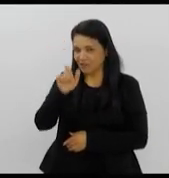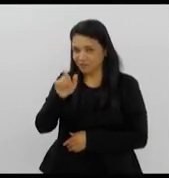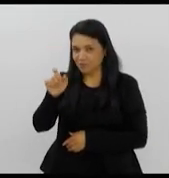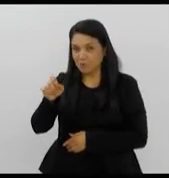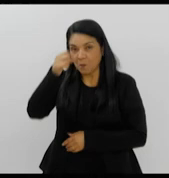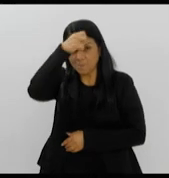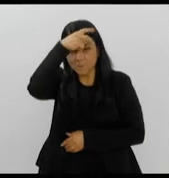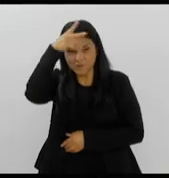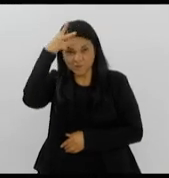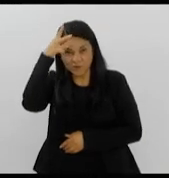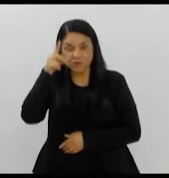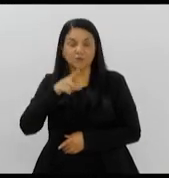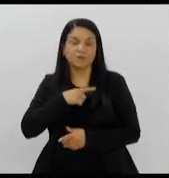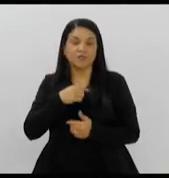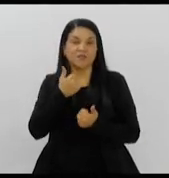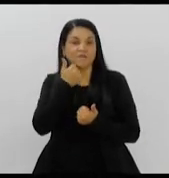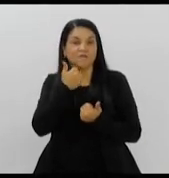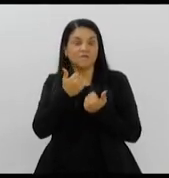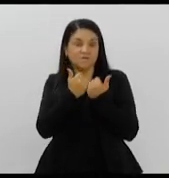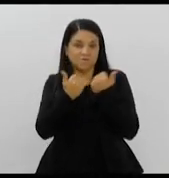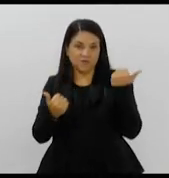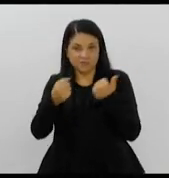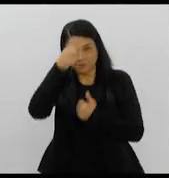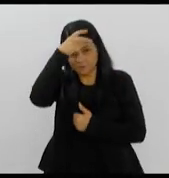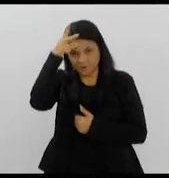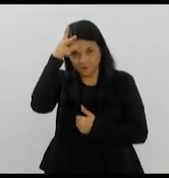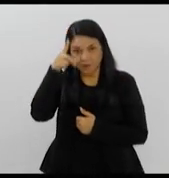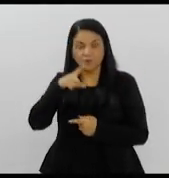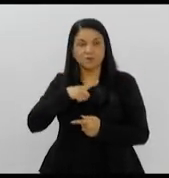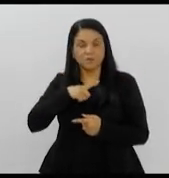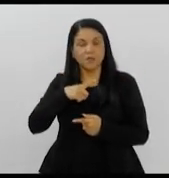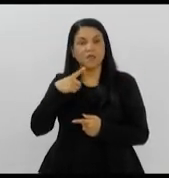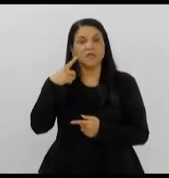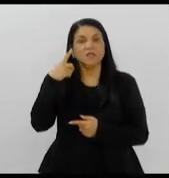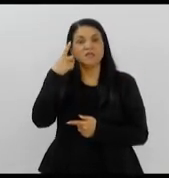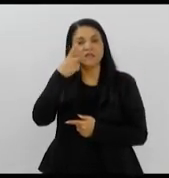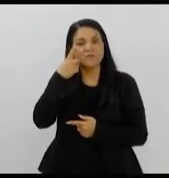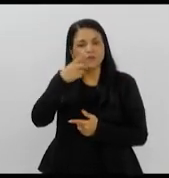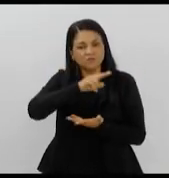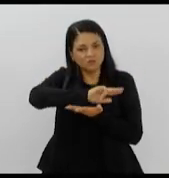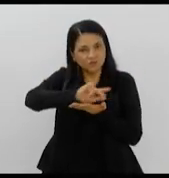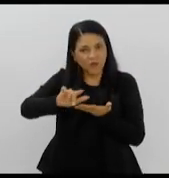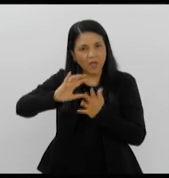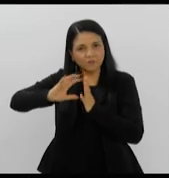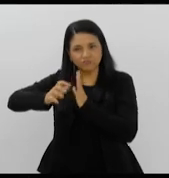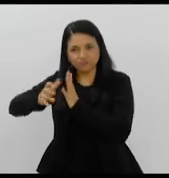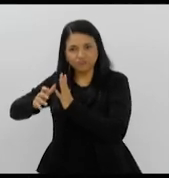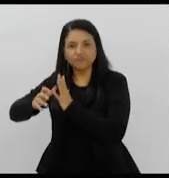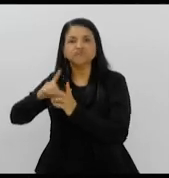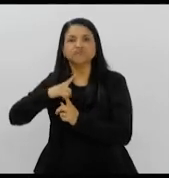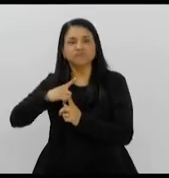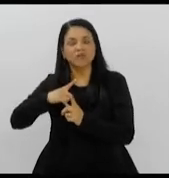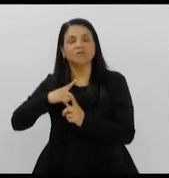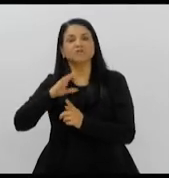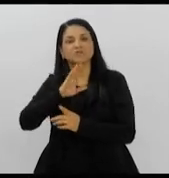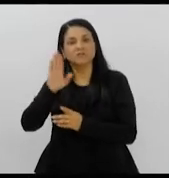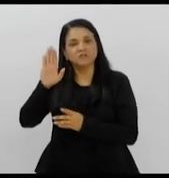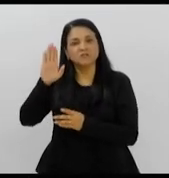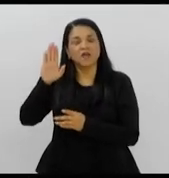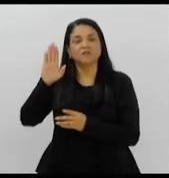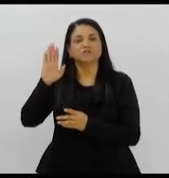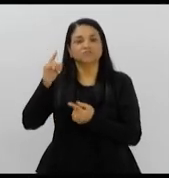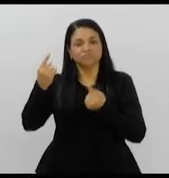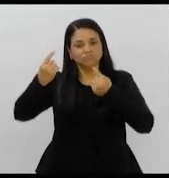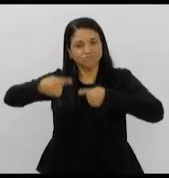quanto a vice, e deputados diversos tiveram candidatos proporcionais